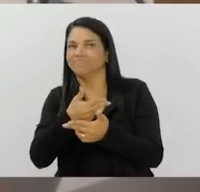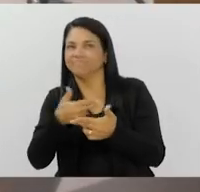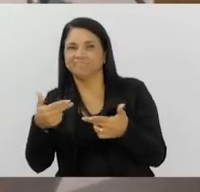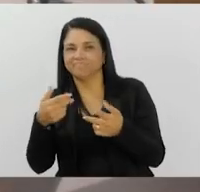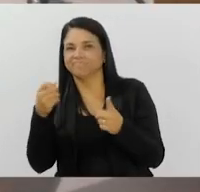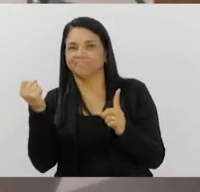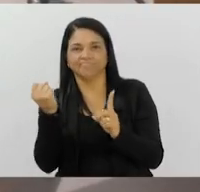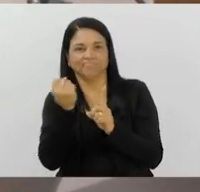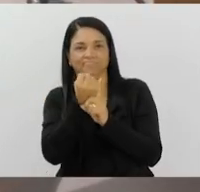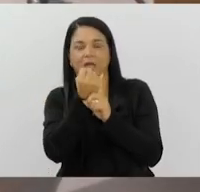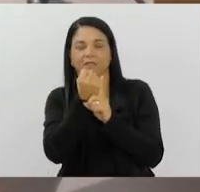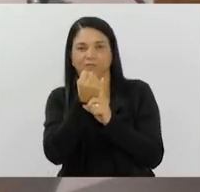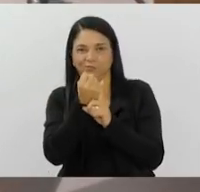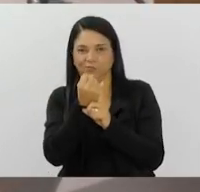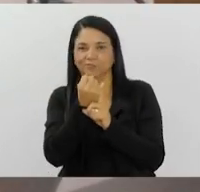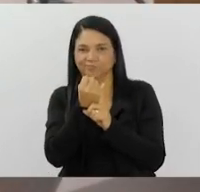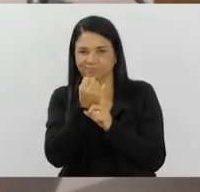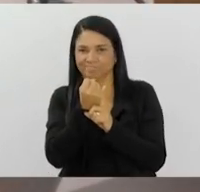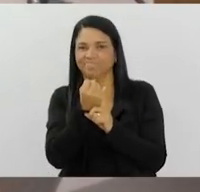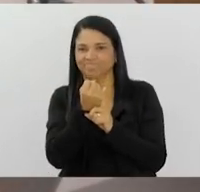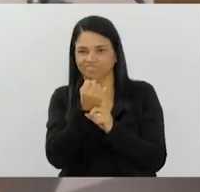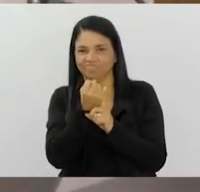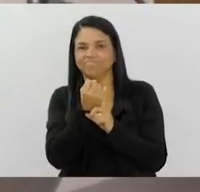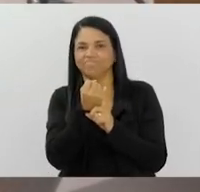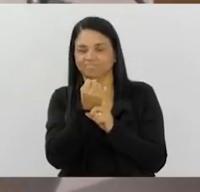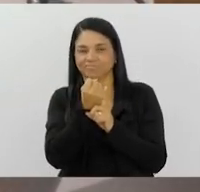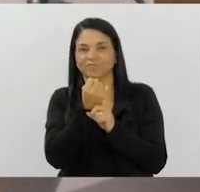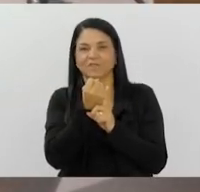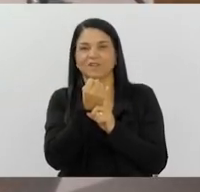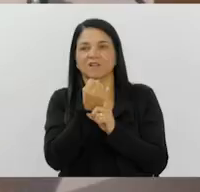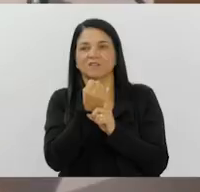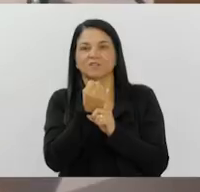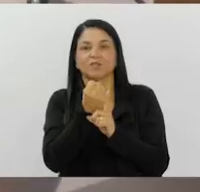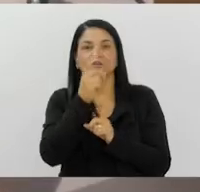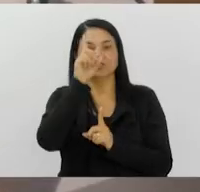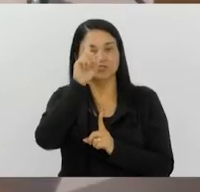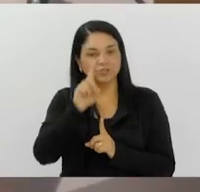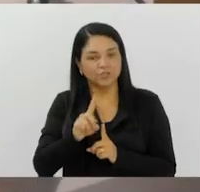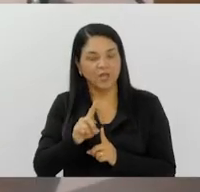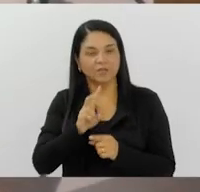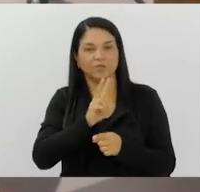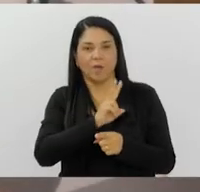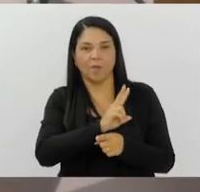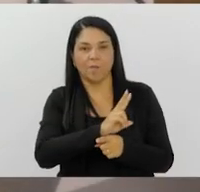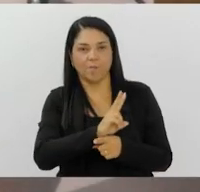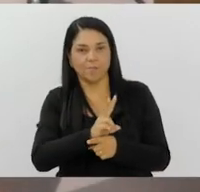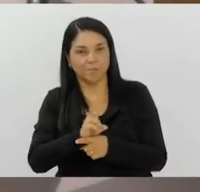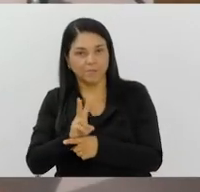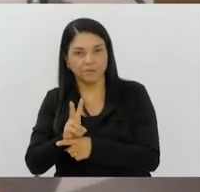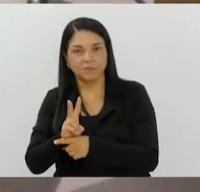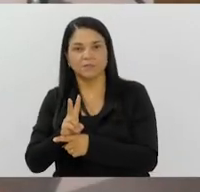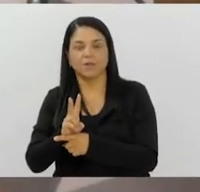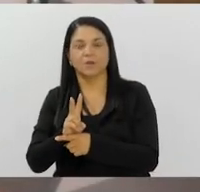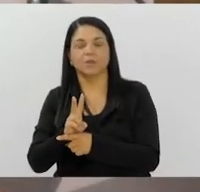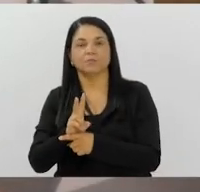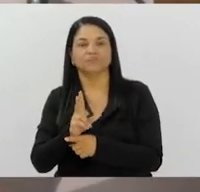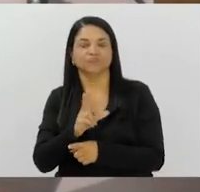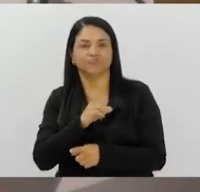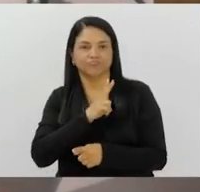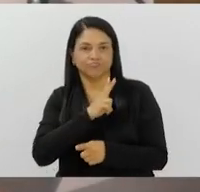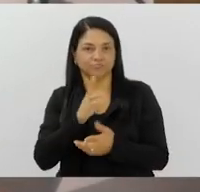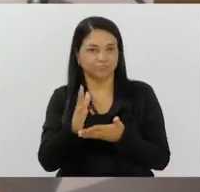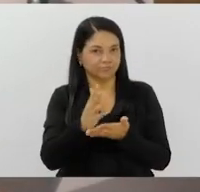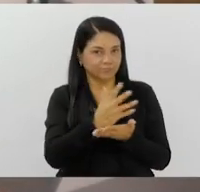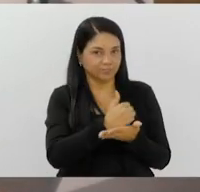causar então eh não só não é só eh direito a proteção o direito fundamental à proteção de dados pessoais a gente tem que